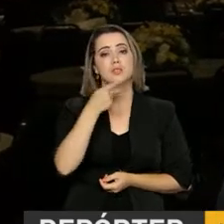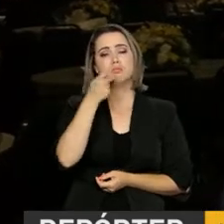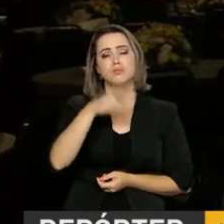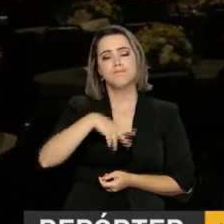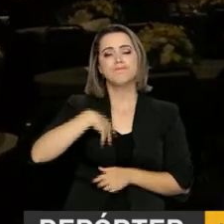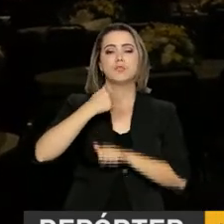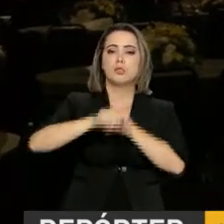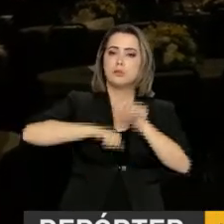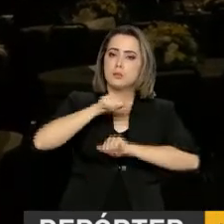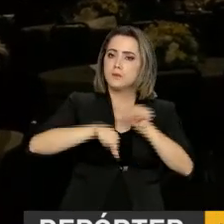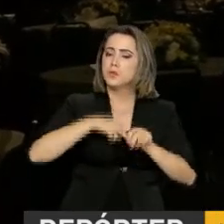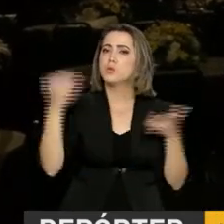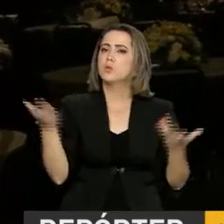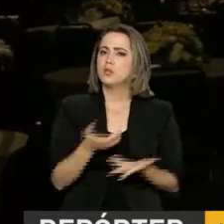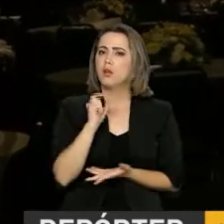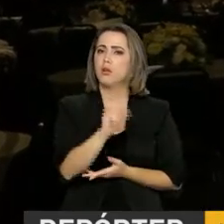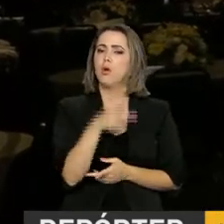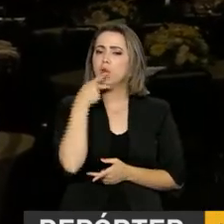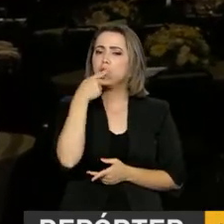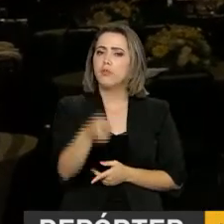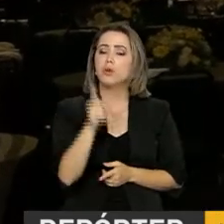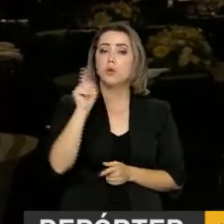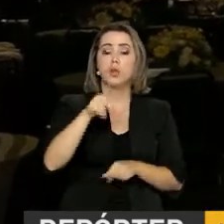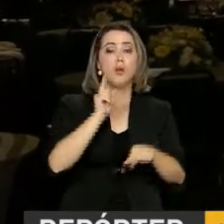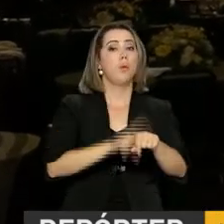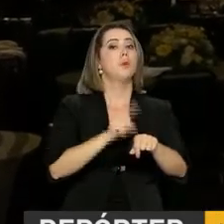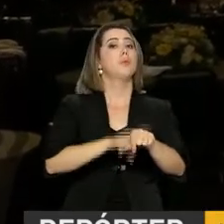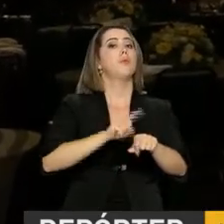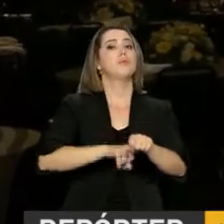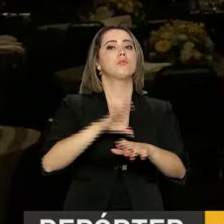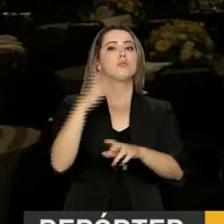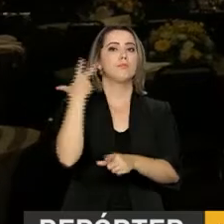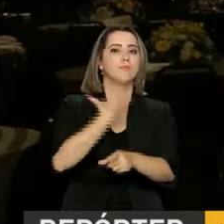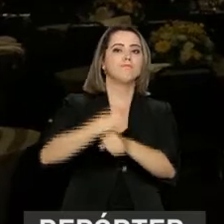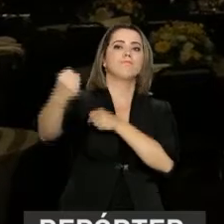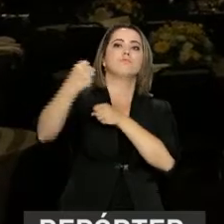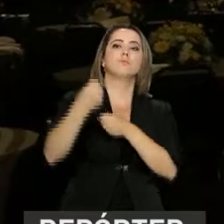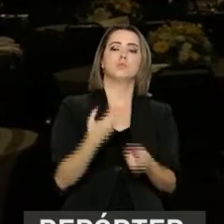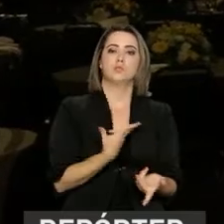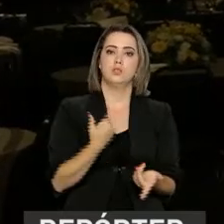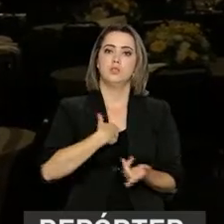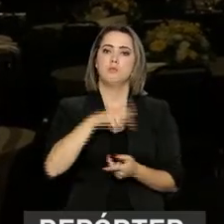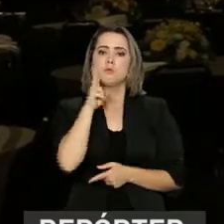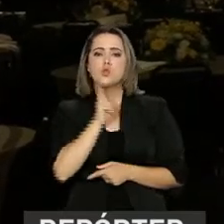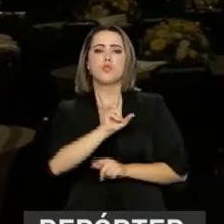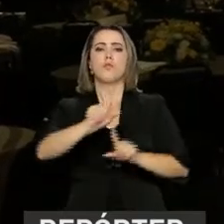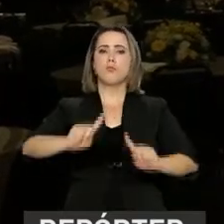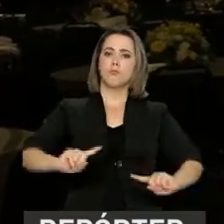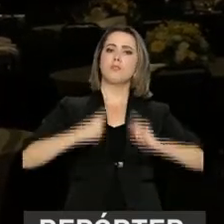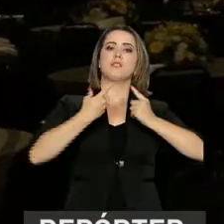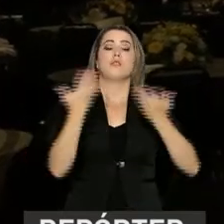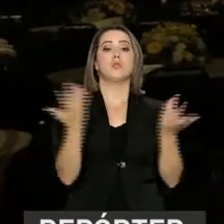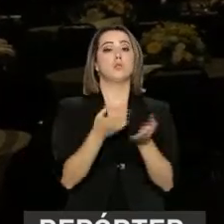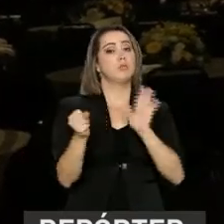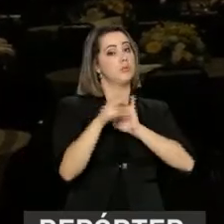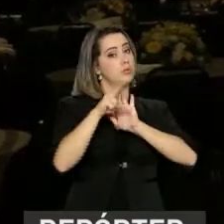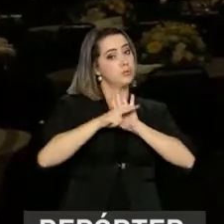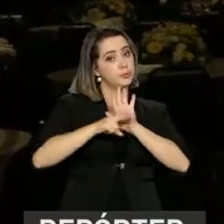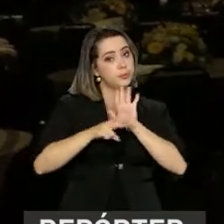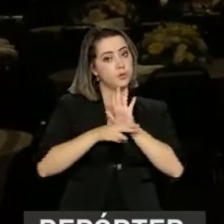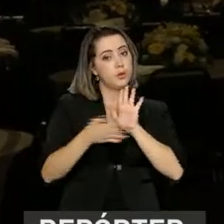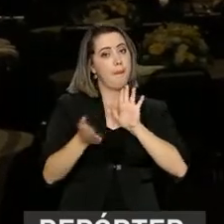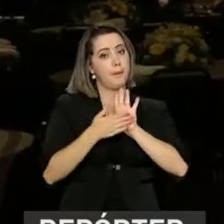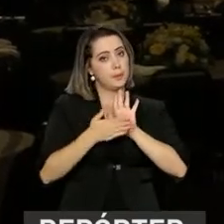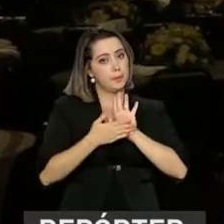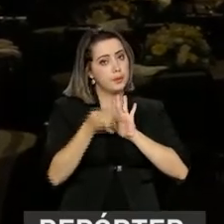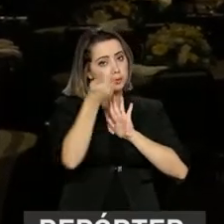grandes transformações enfatizou que o momento agora é de superação de encarar desafios como as reformas que vêm sendo